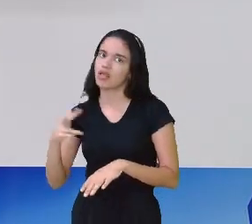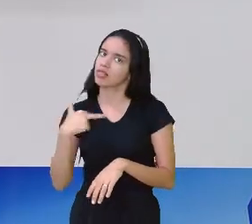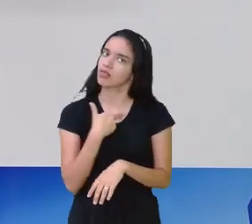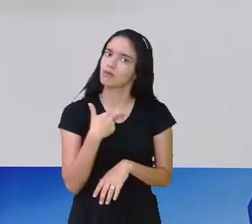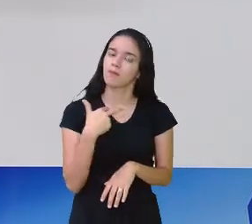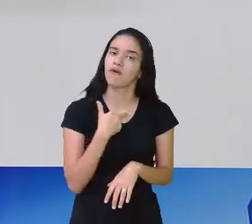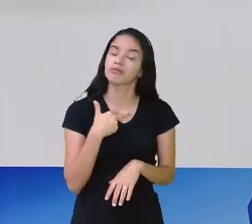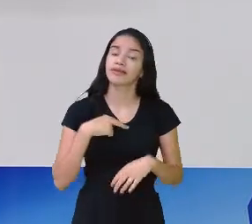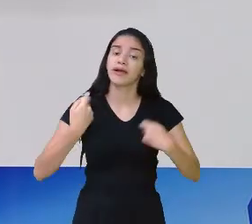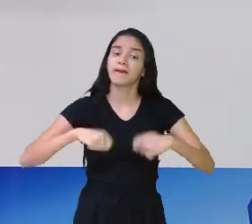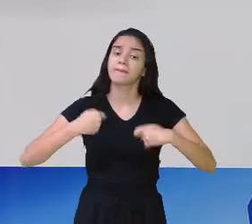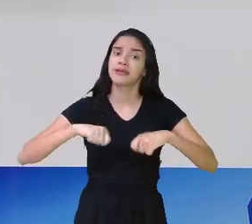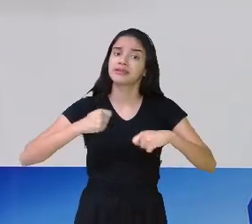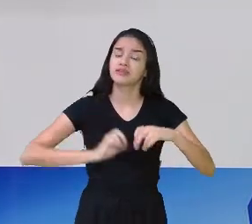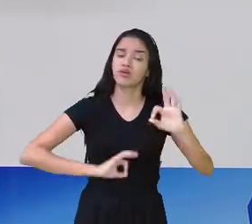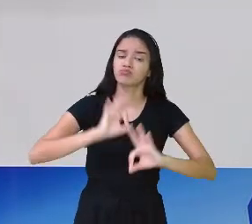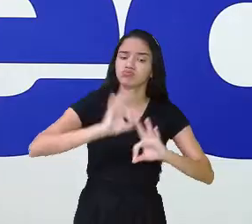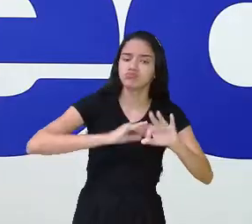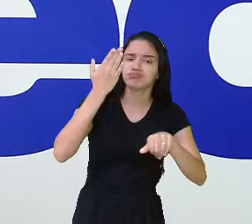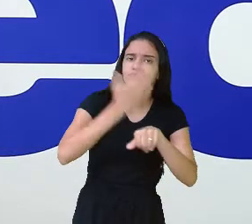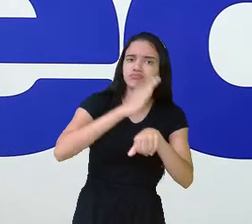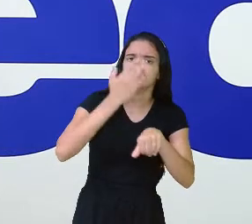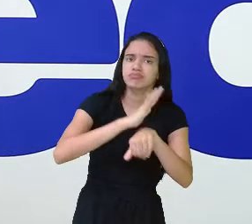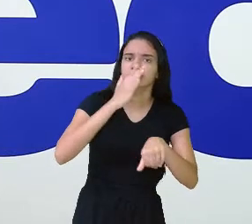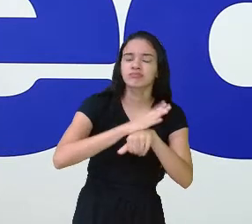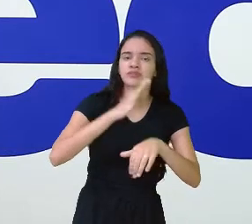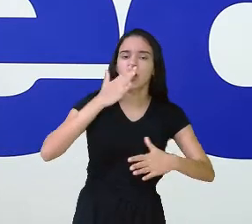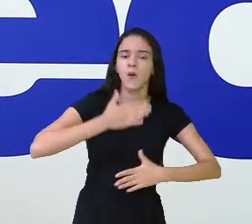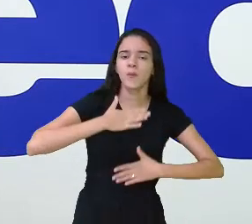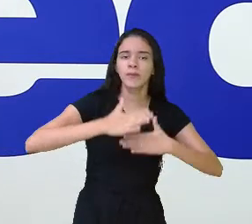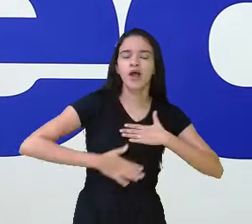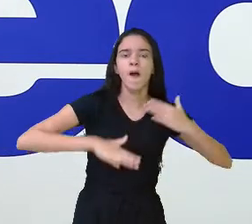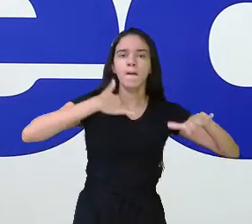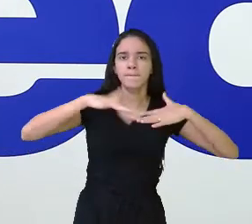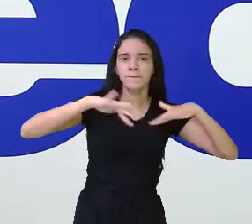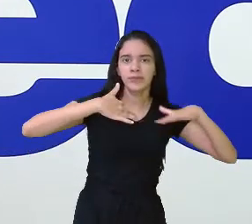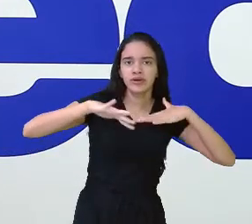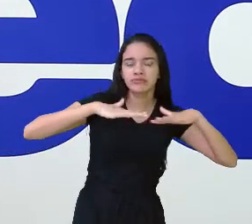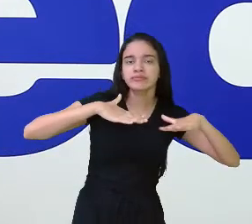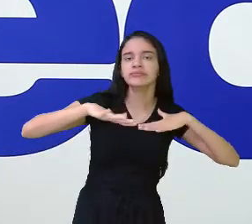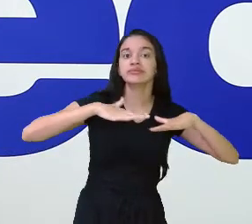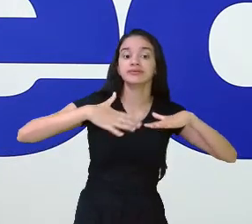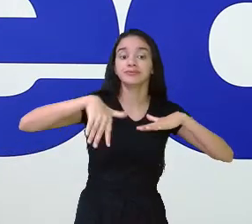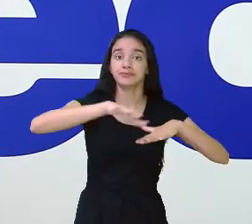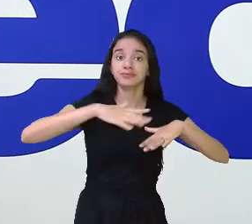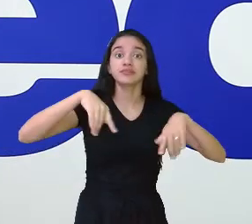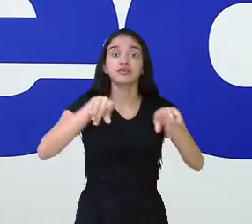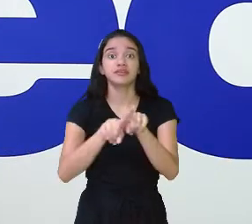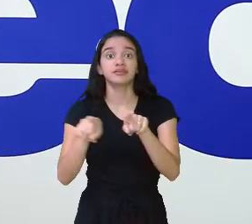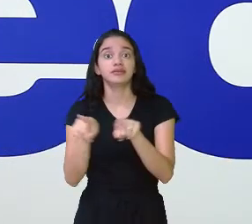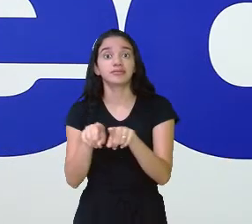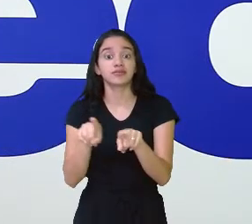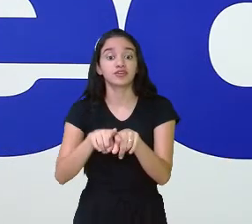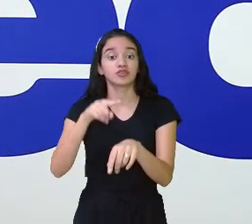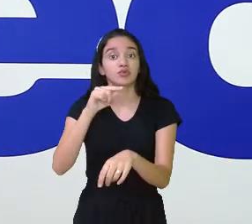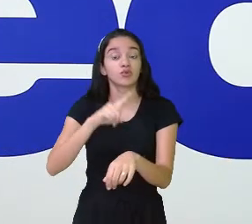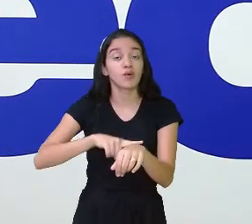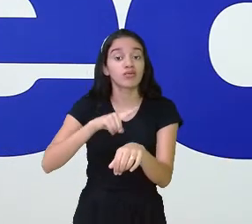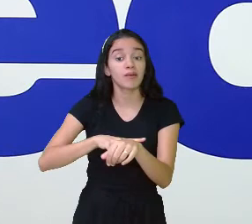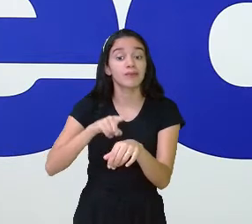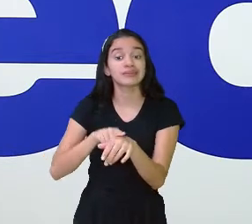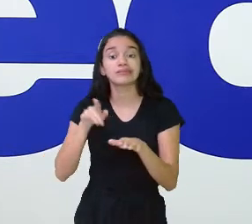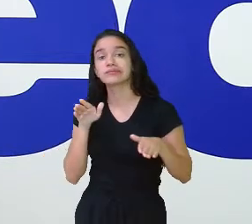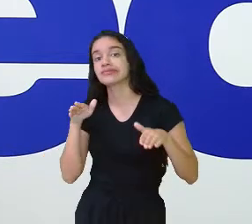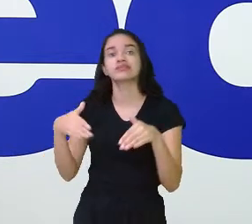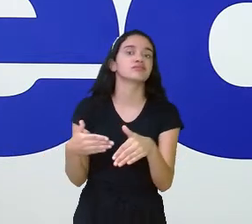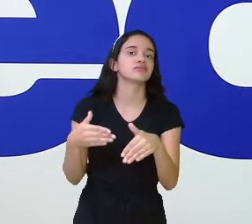certo. Ele precisa adequar o movimento corporal dentro de um determinado espaço e num tempo específico que